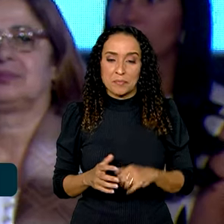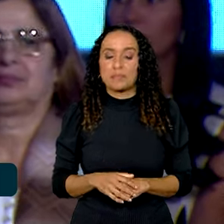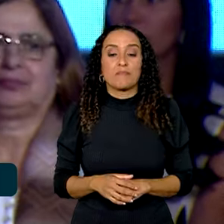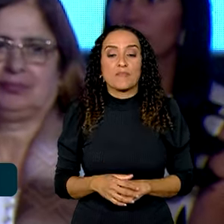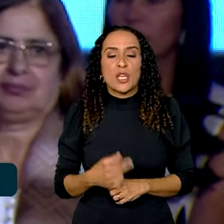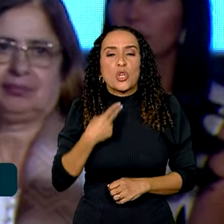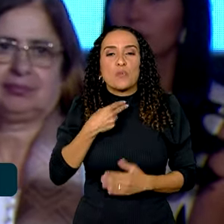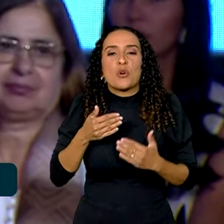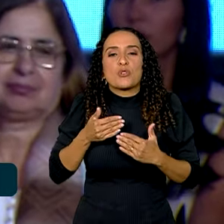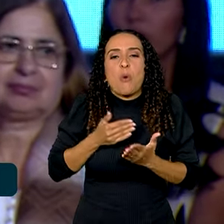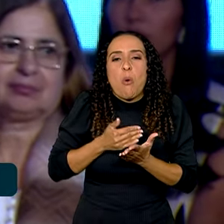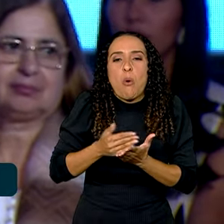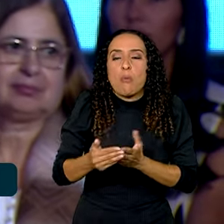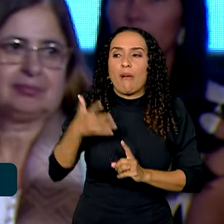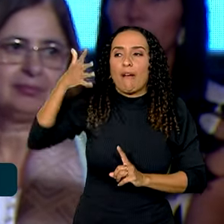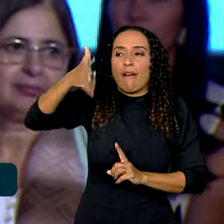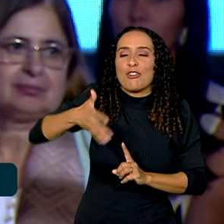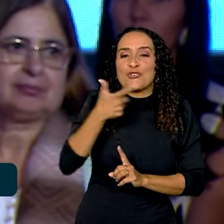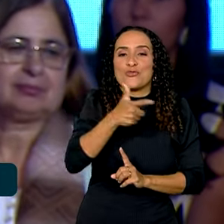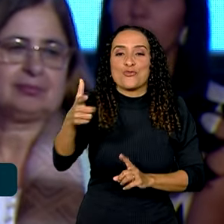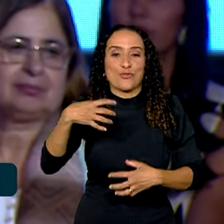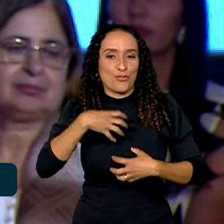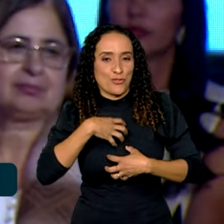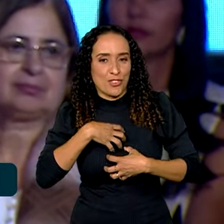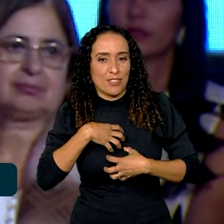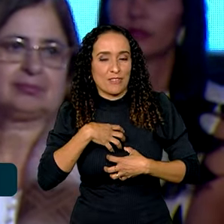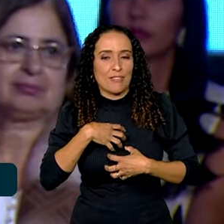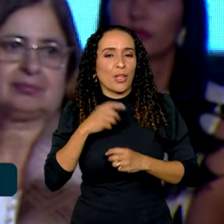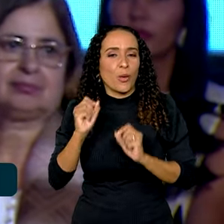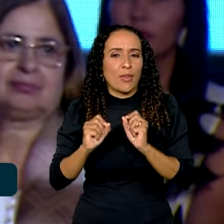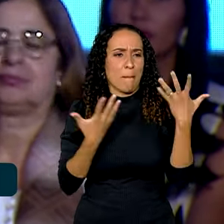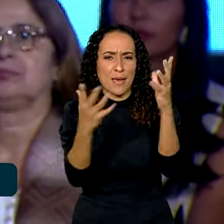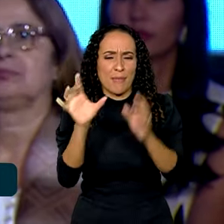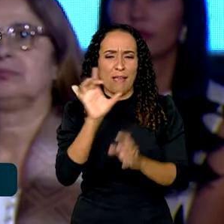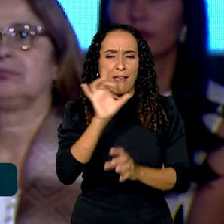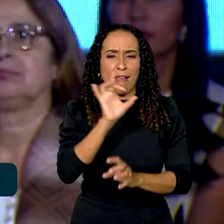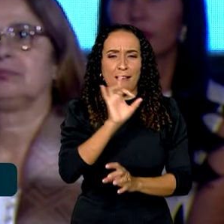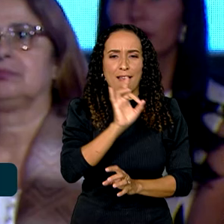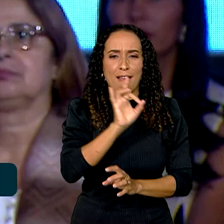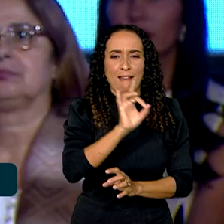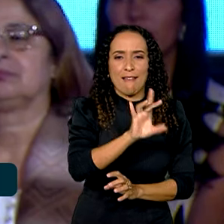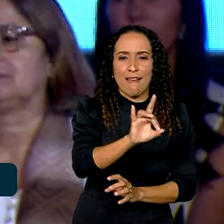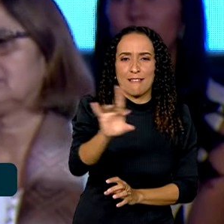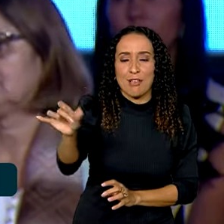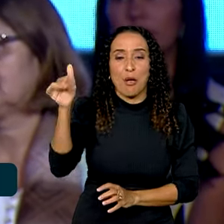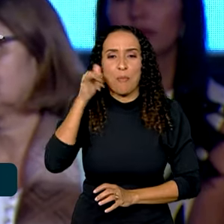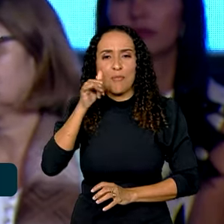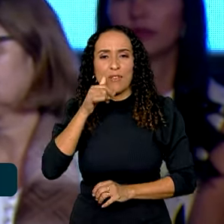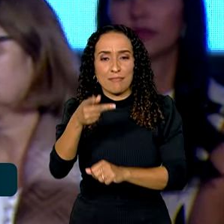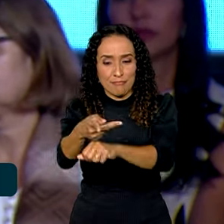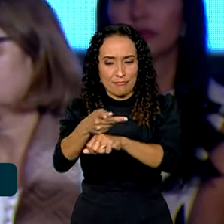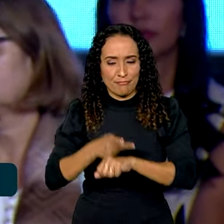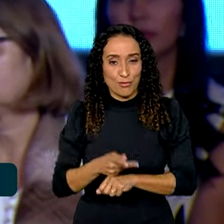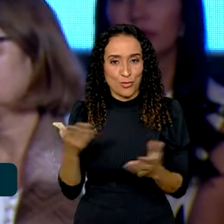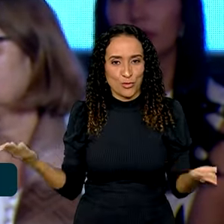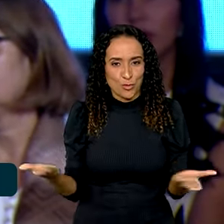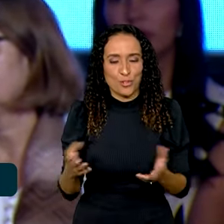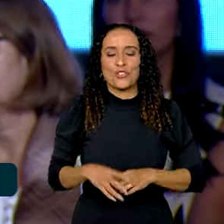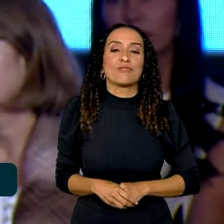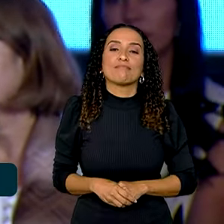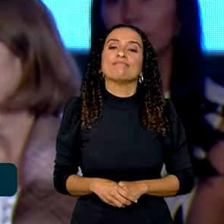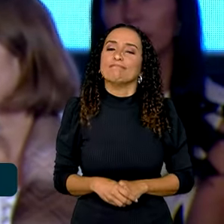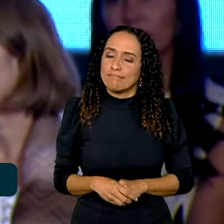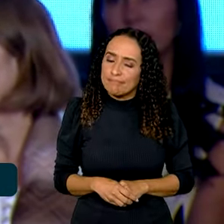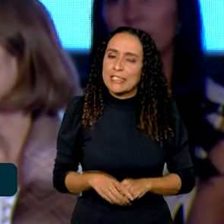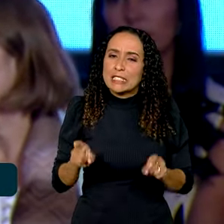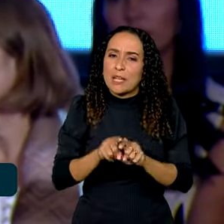posso começar a minha fala de outra maneira que não seja parabenizar as mulheres pela premiação de hoje e